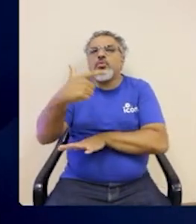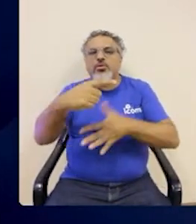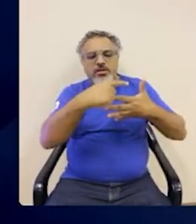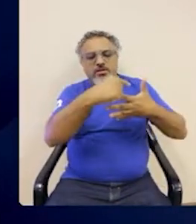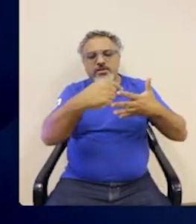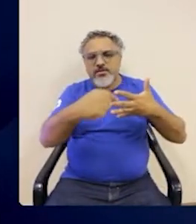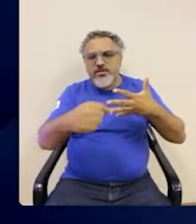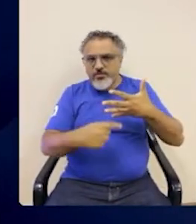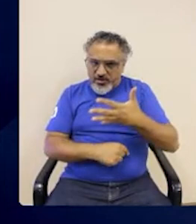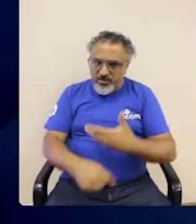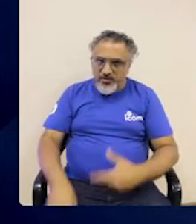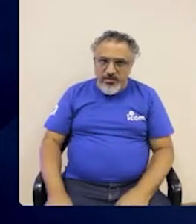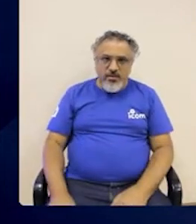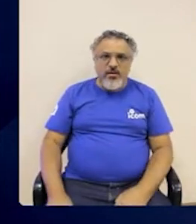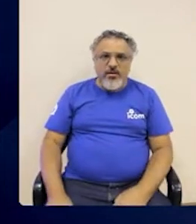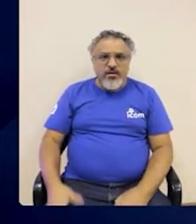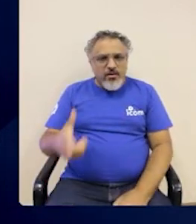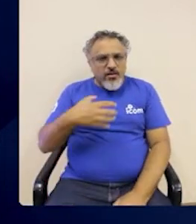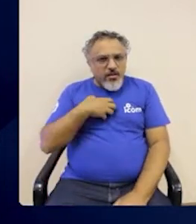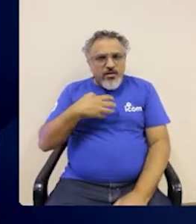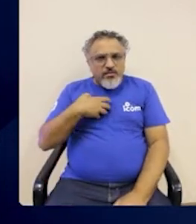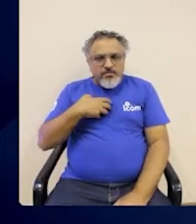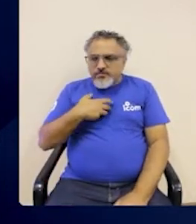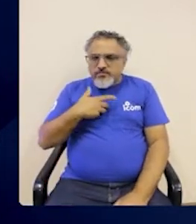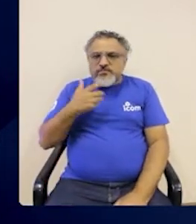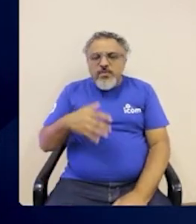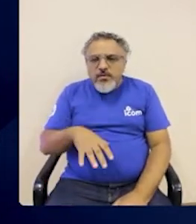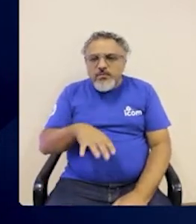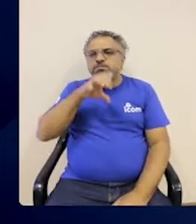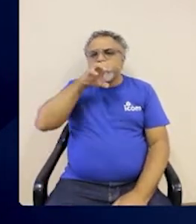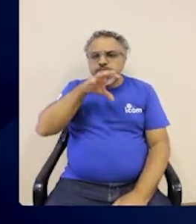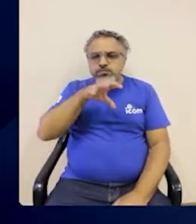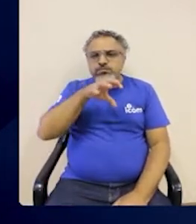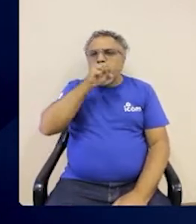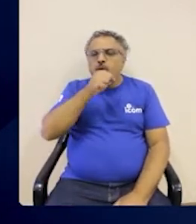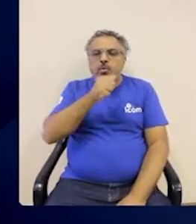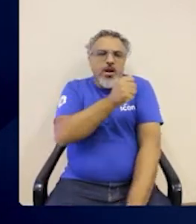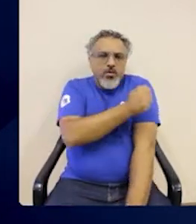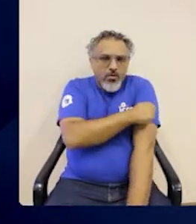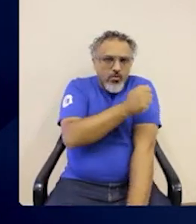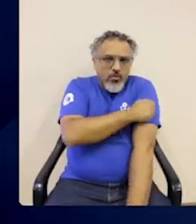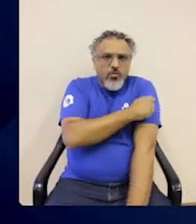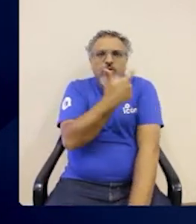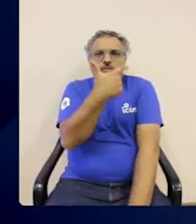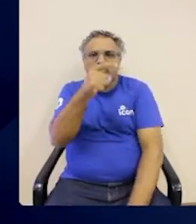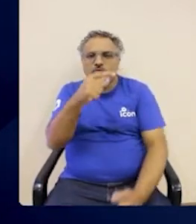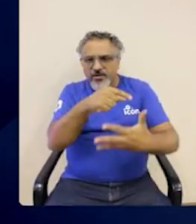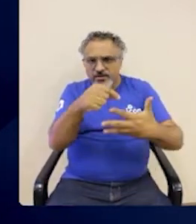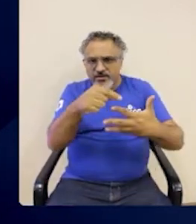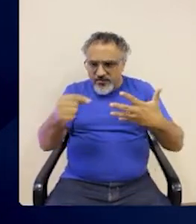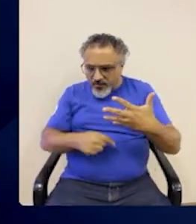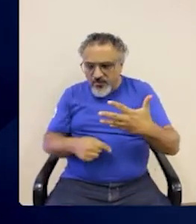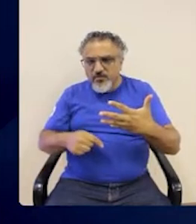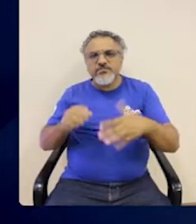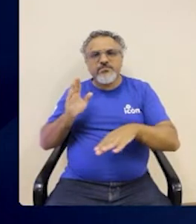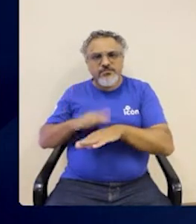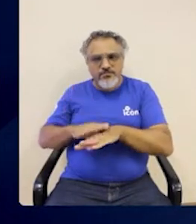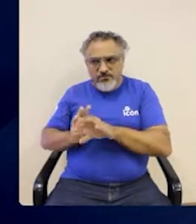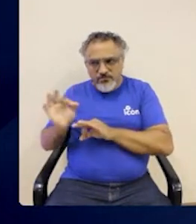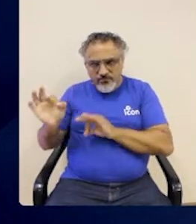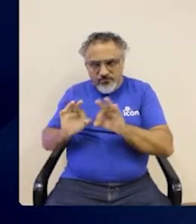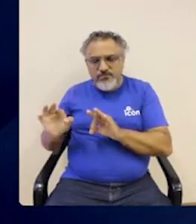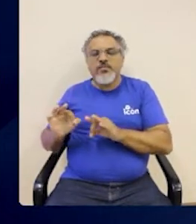disciplinas. Então, se você é docente da fisioterapia respiratória, ou aluno, ou de outras disciplinas, ou das especialidades de